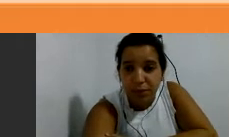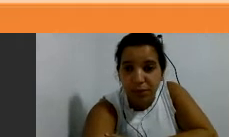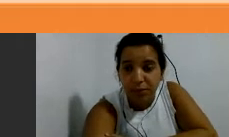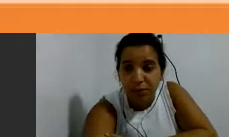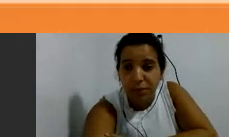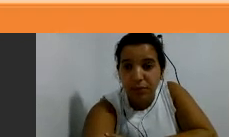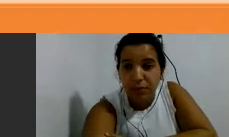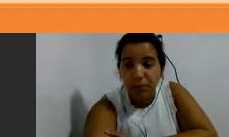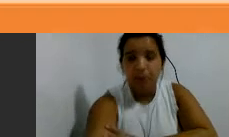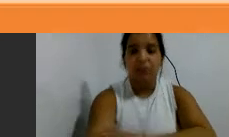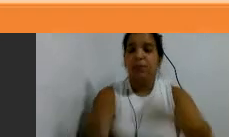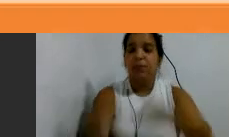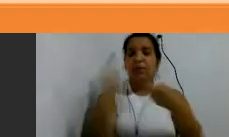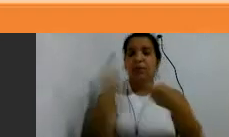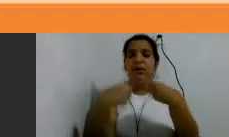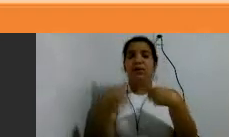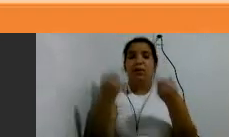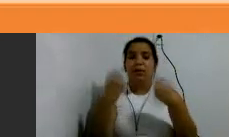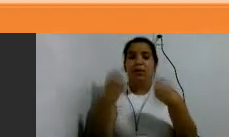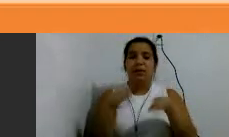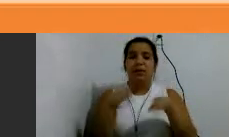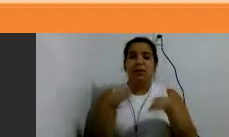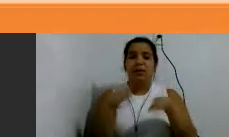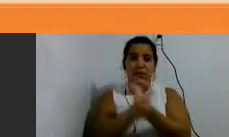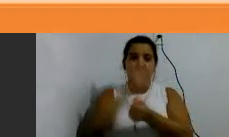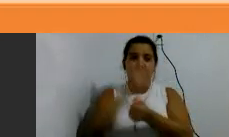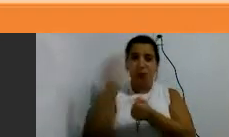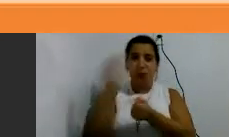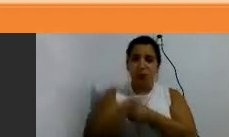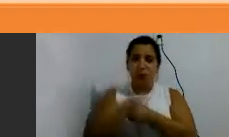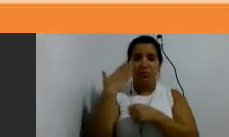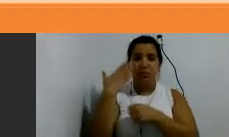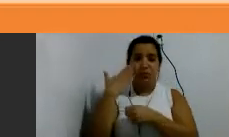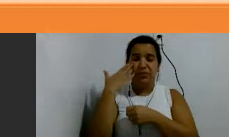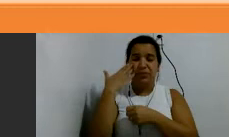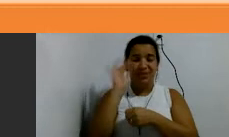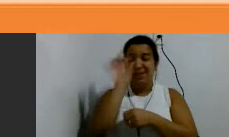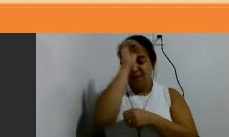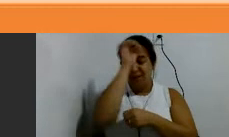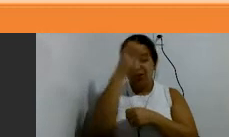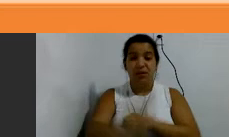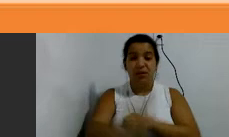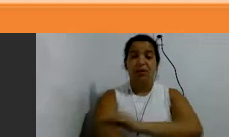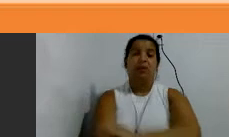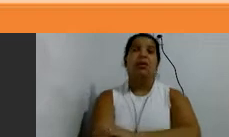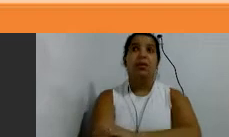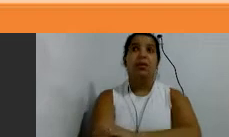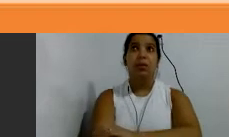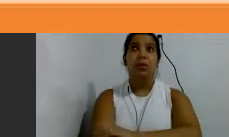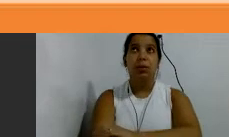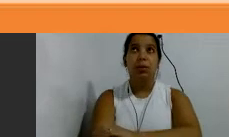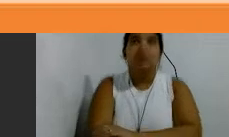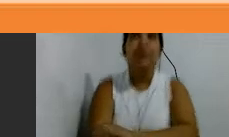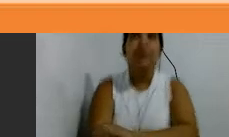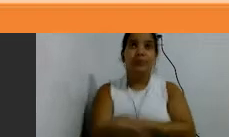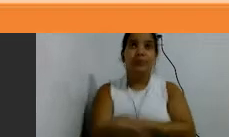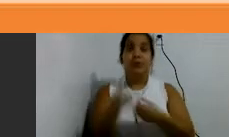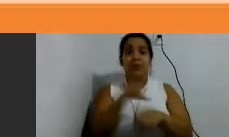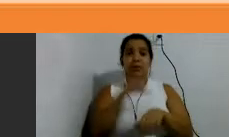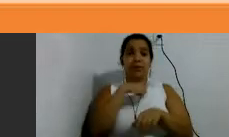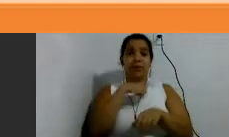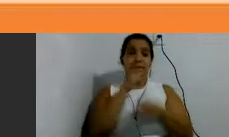Porque tem que esperar o ciclo para saber o diagnóstico? Não entendi isso. Por exemplo, se você tem a chance